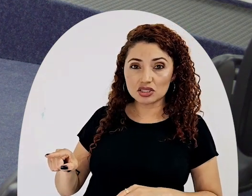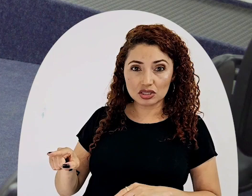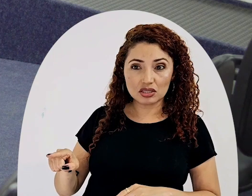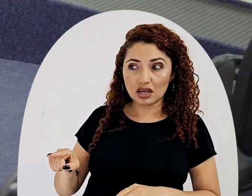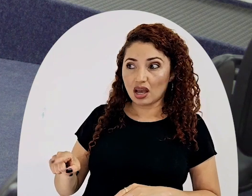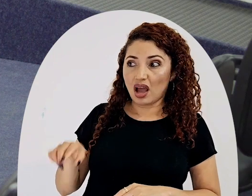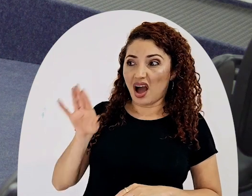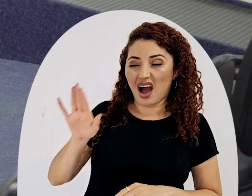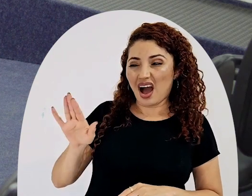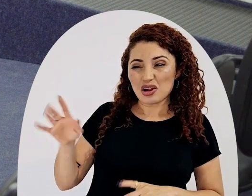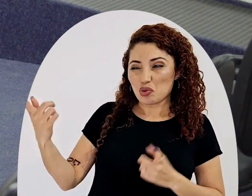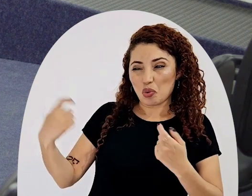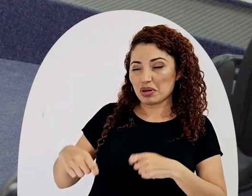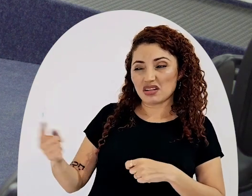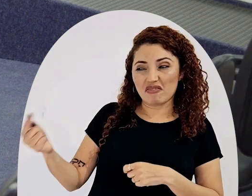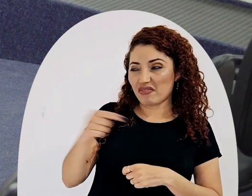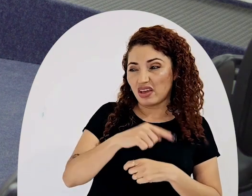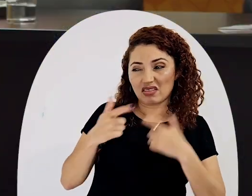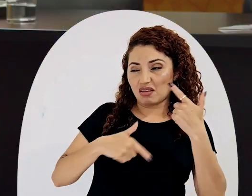Sim.